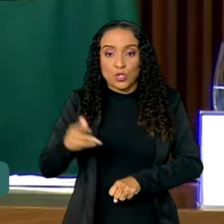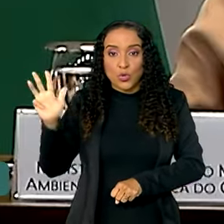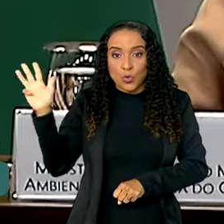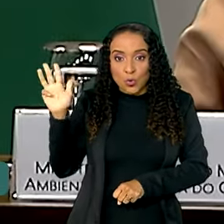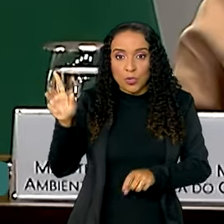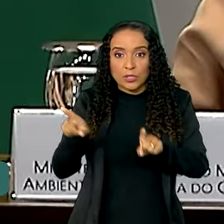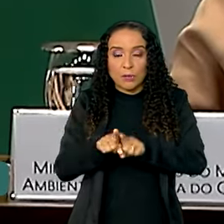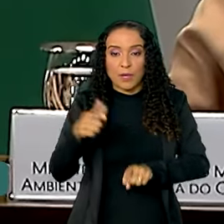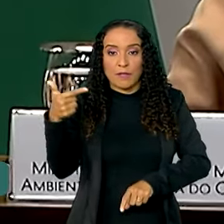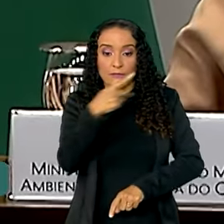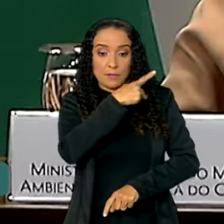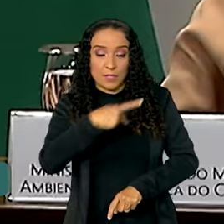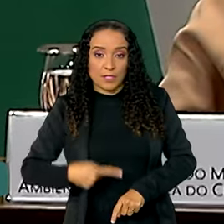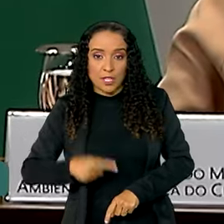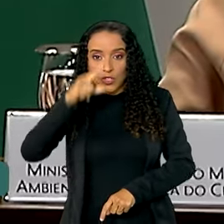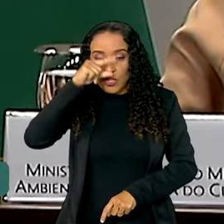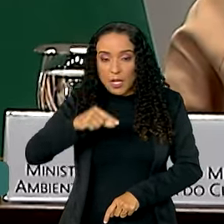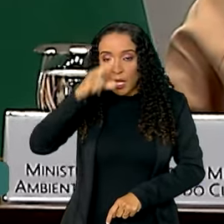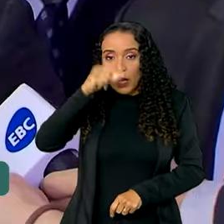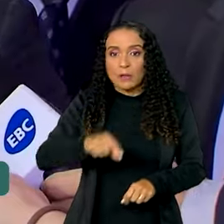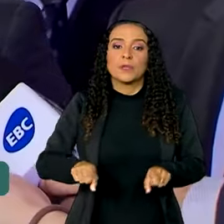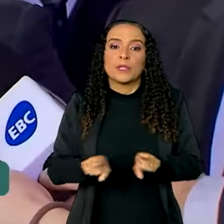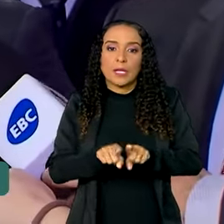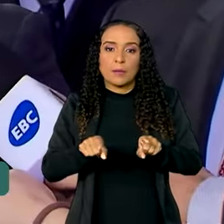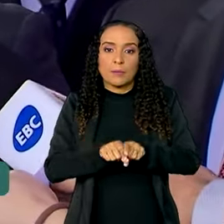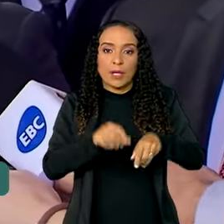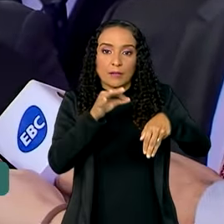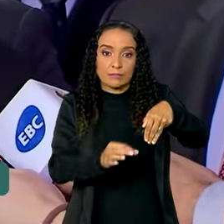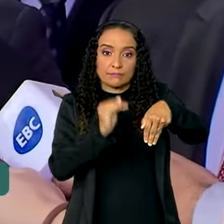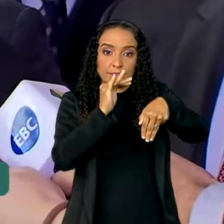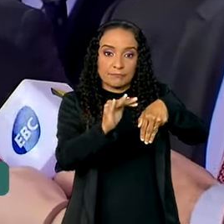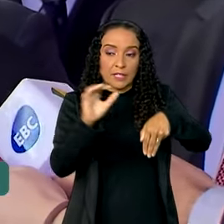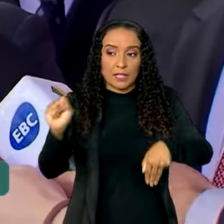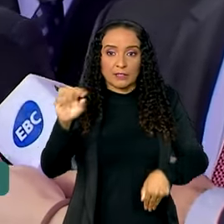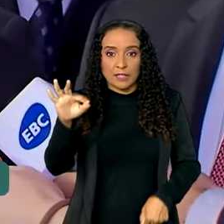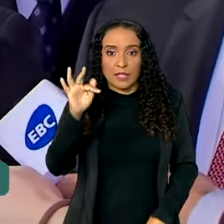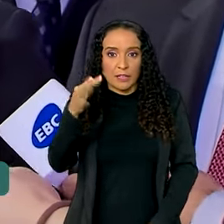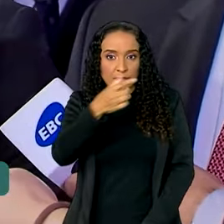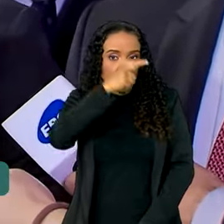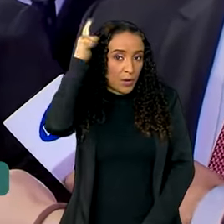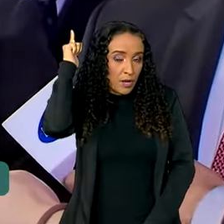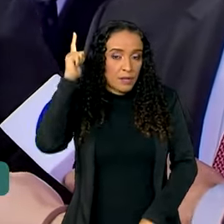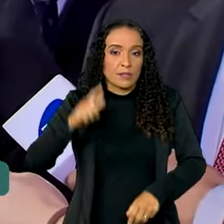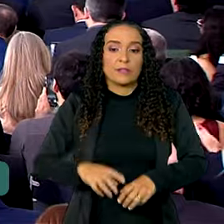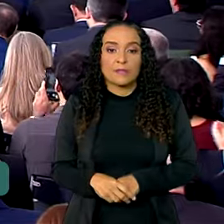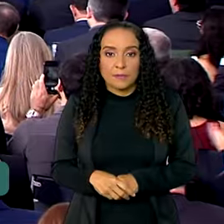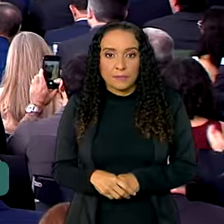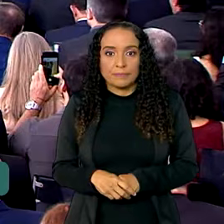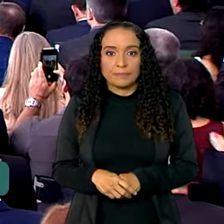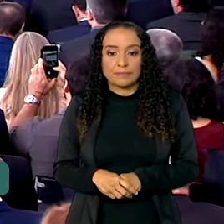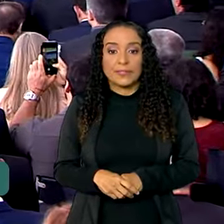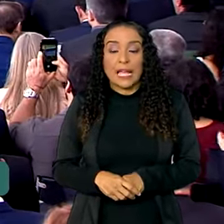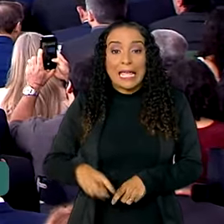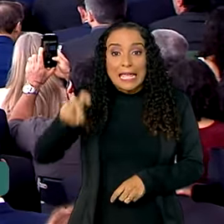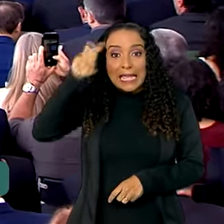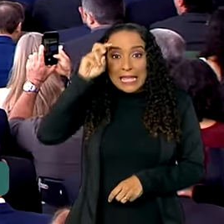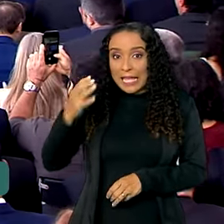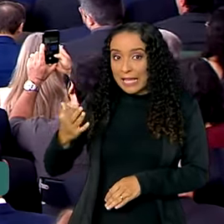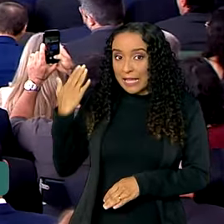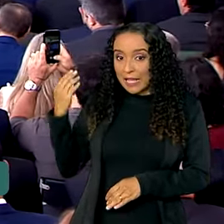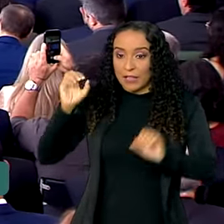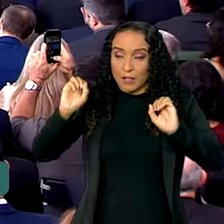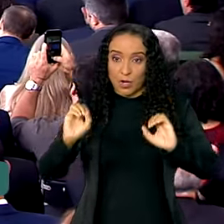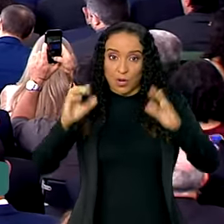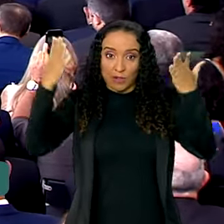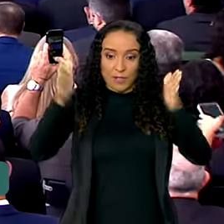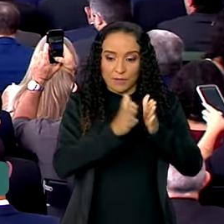Lula, do vice-presidente Geraldo Alckmin e do ministro do STF, Alexandre de Moraes. Nessa quinta-feira, durante